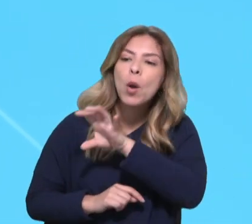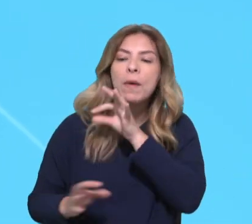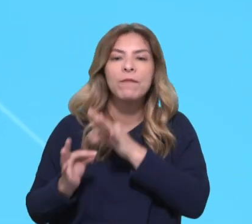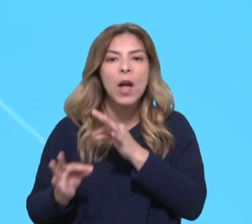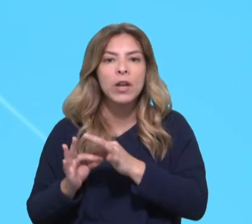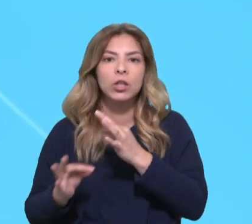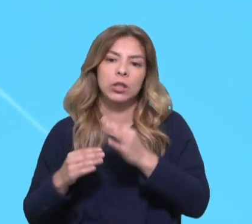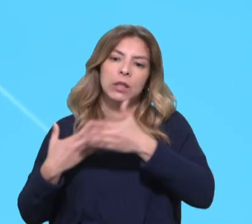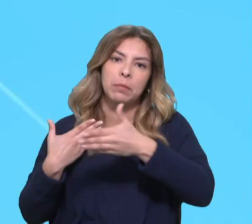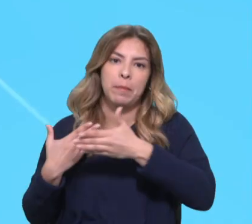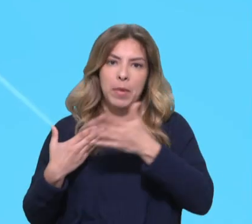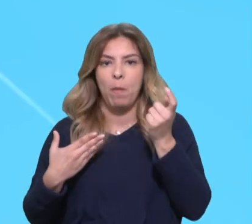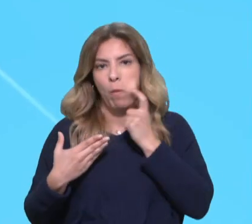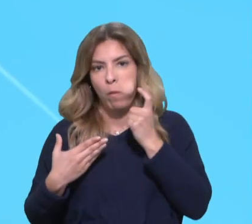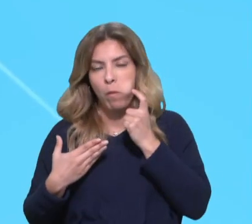é feita